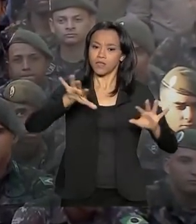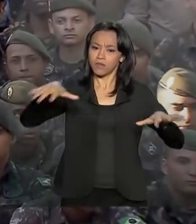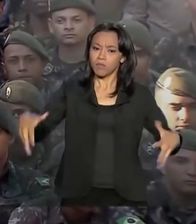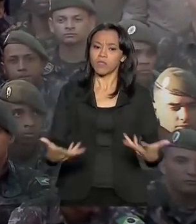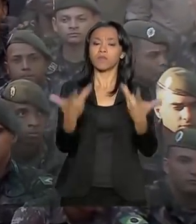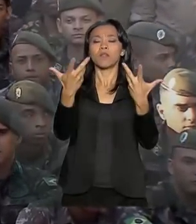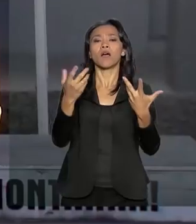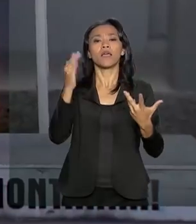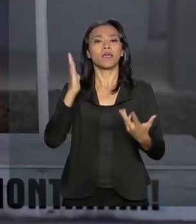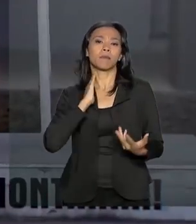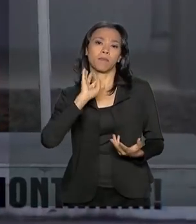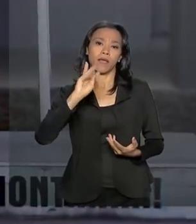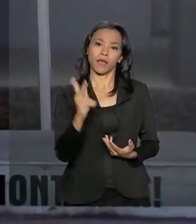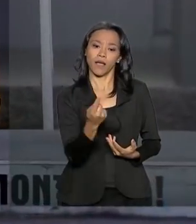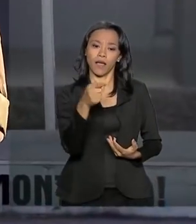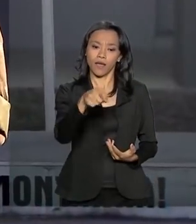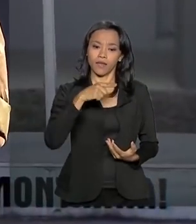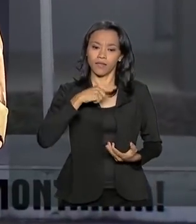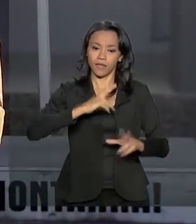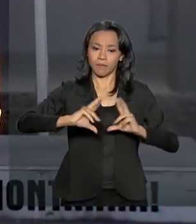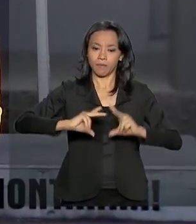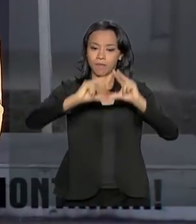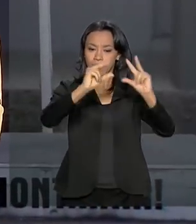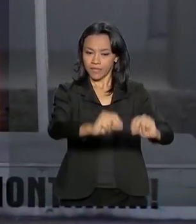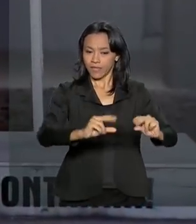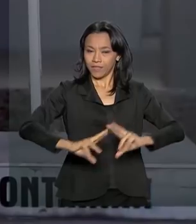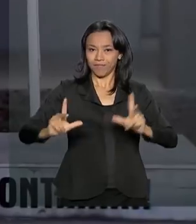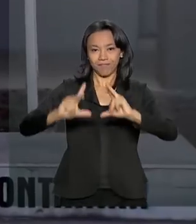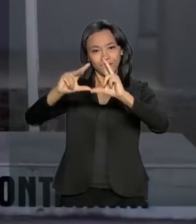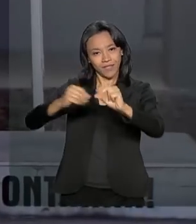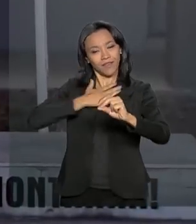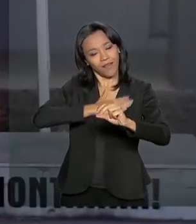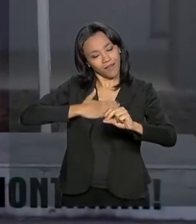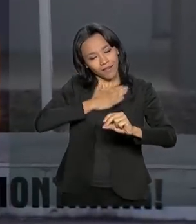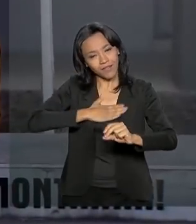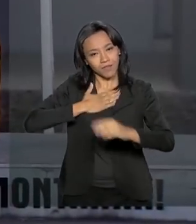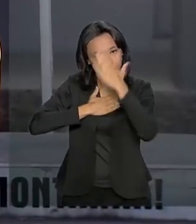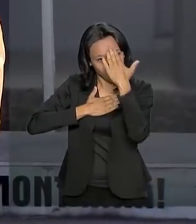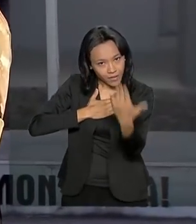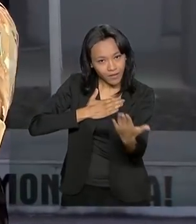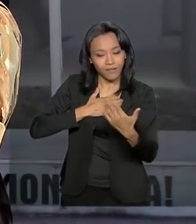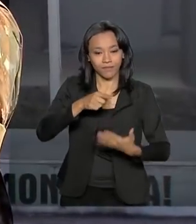em Belo Horizonte e receberam presentes como forma de